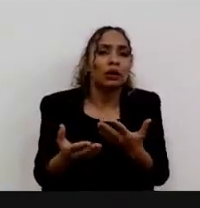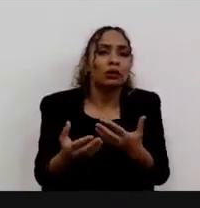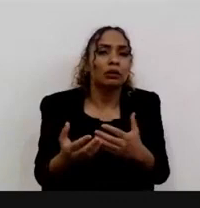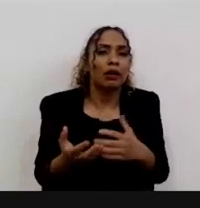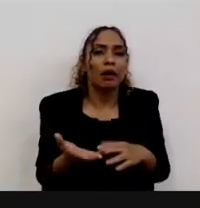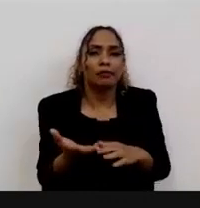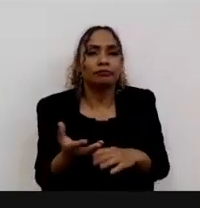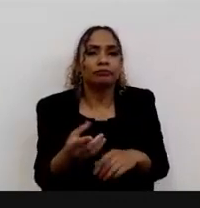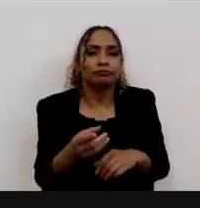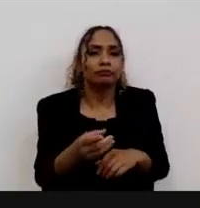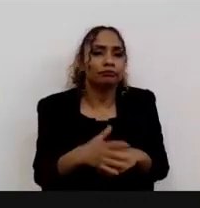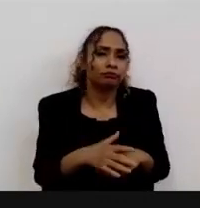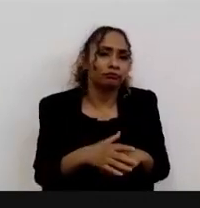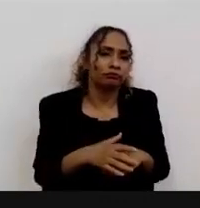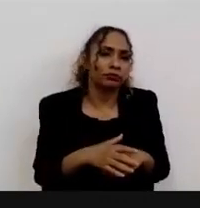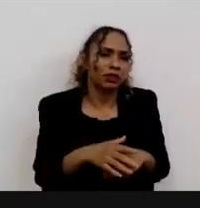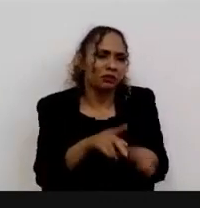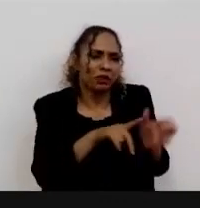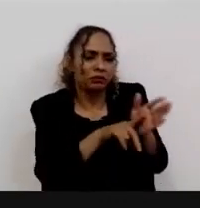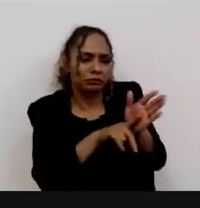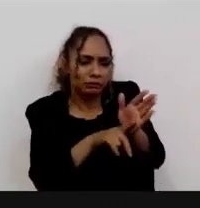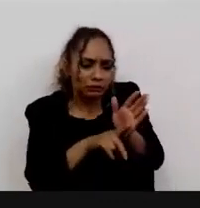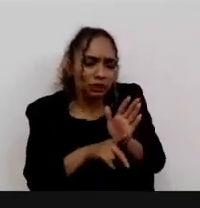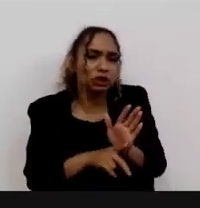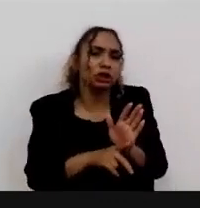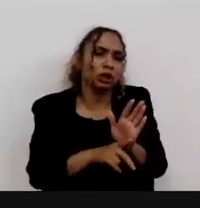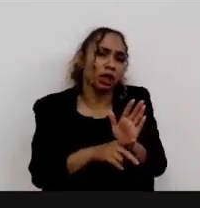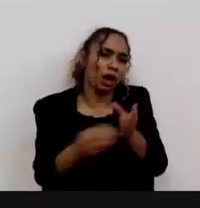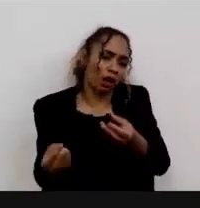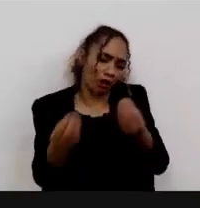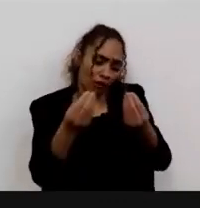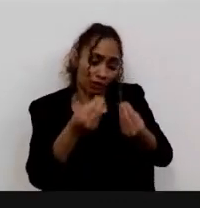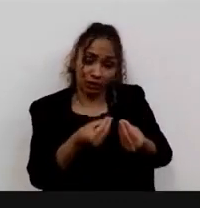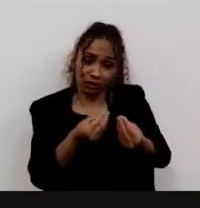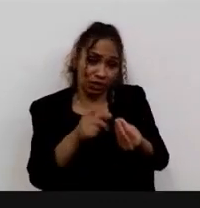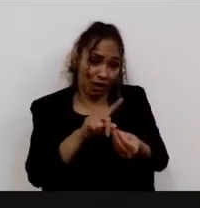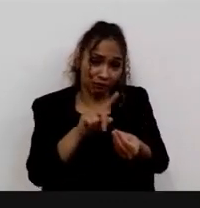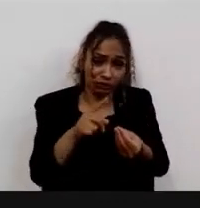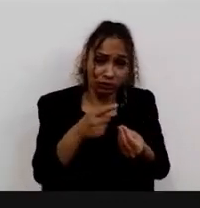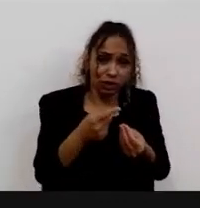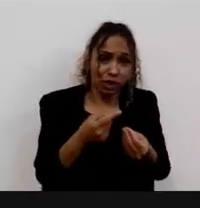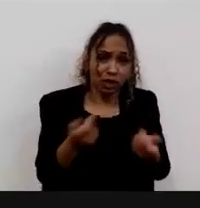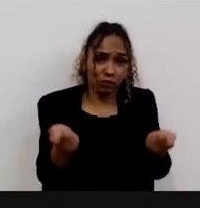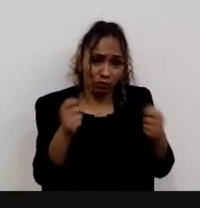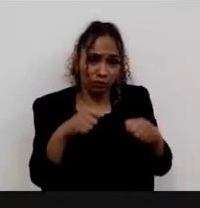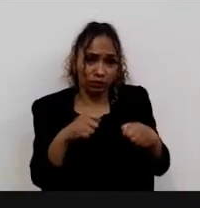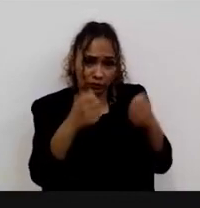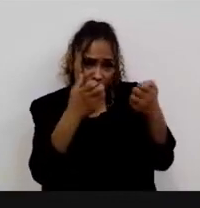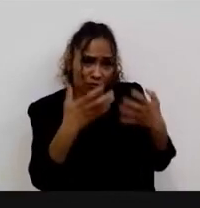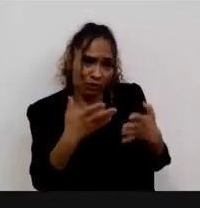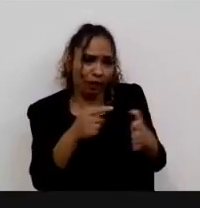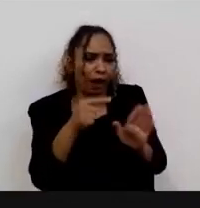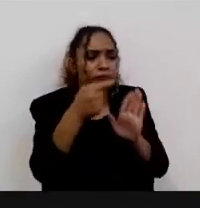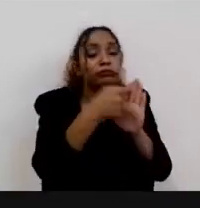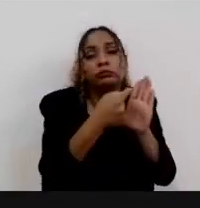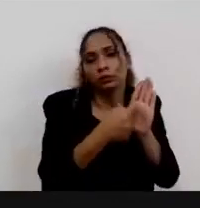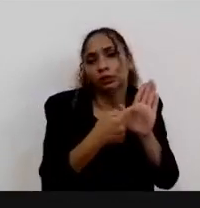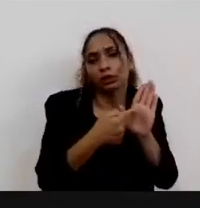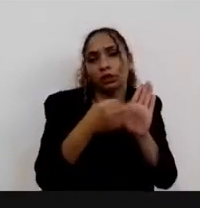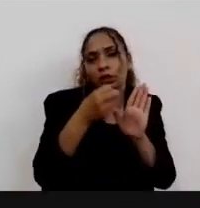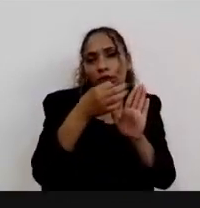disciplina vai se propor a investigar, a trazer, enfim. Não tem nada que eu possa dizer para você, é isso. Agora